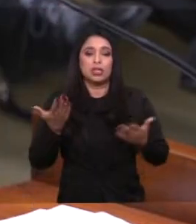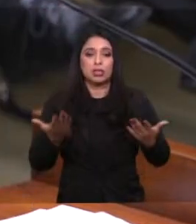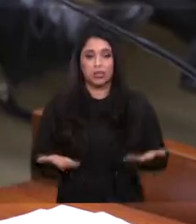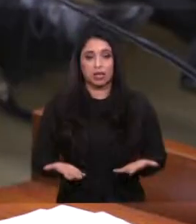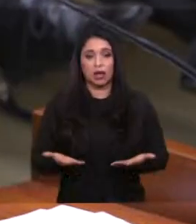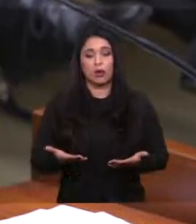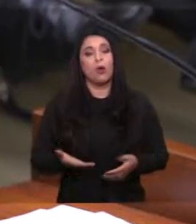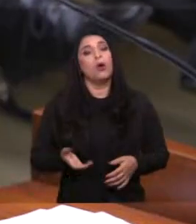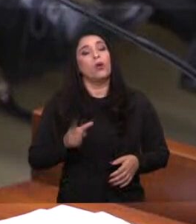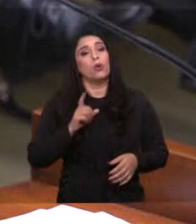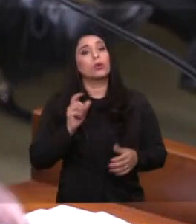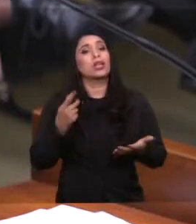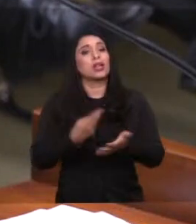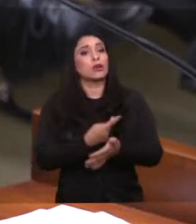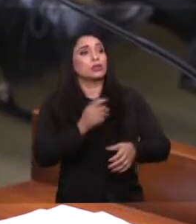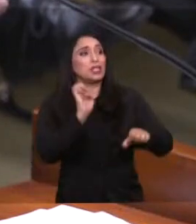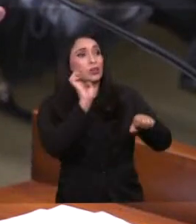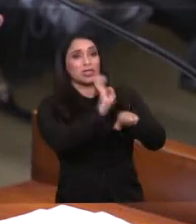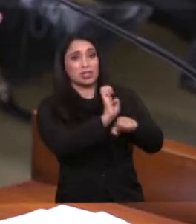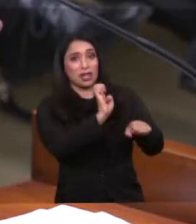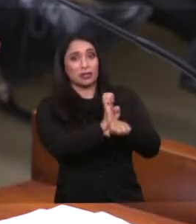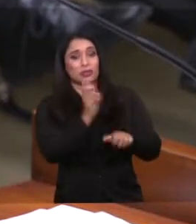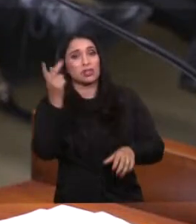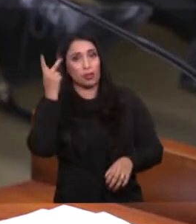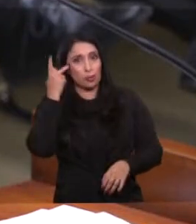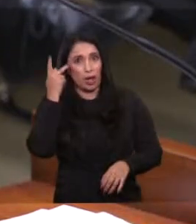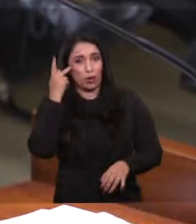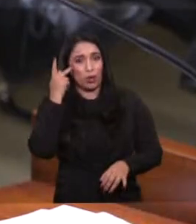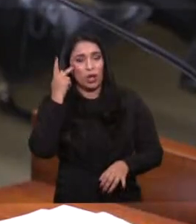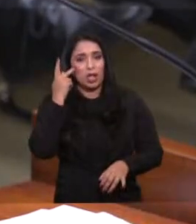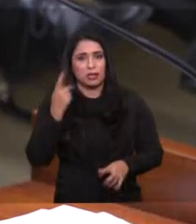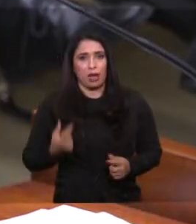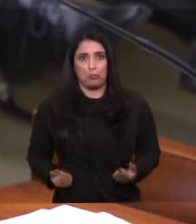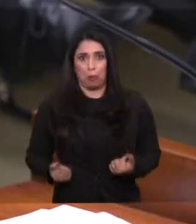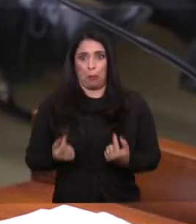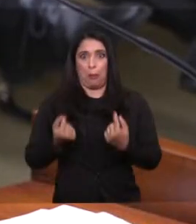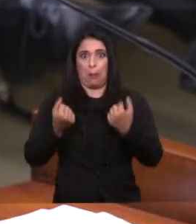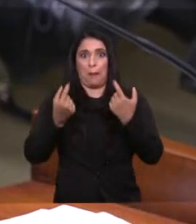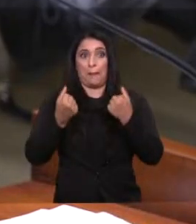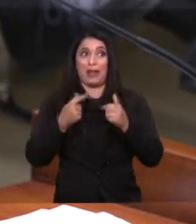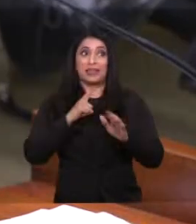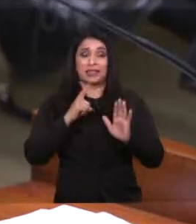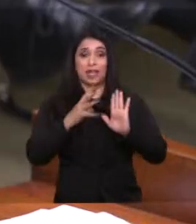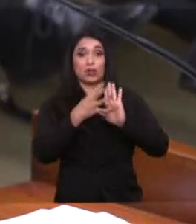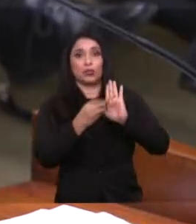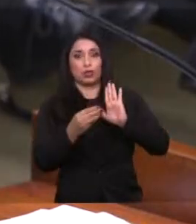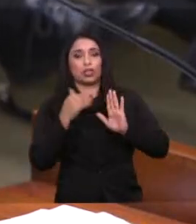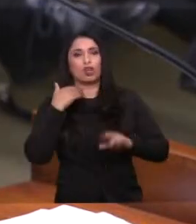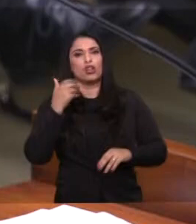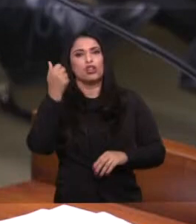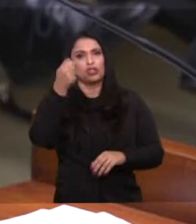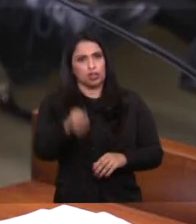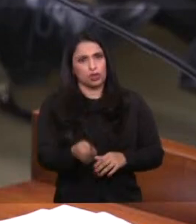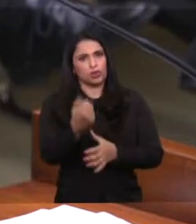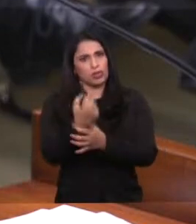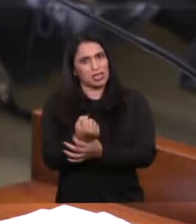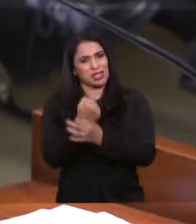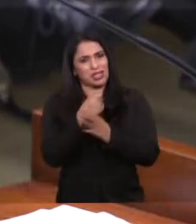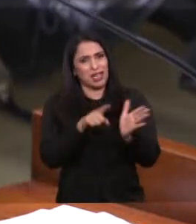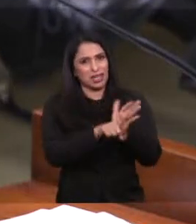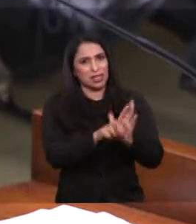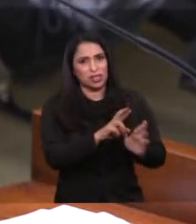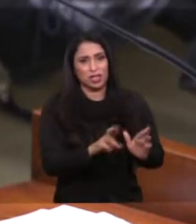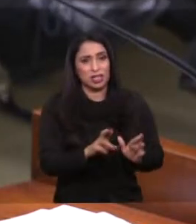razão que o Estado de São Paulo, o mais rico do país, que possui um modelo de juiz das garantias funcionando bem na capital,